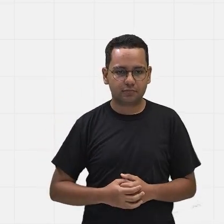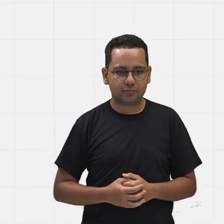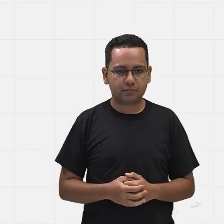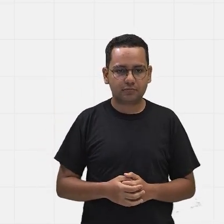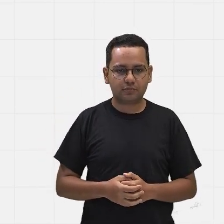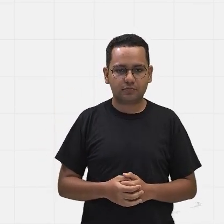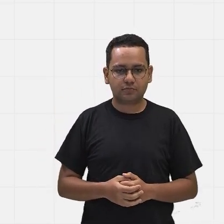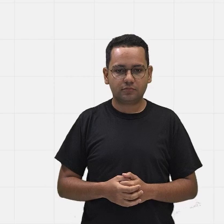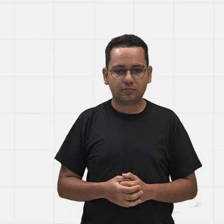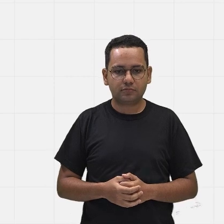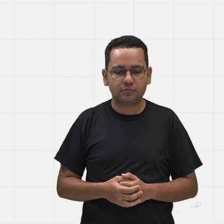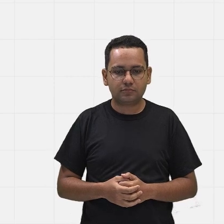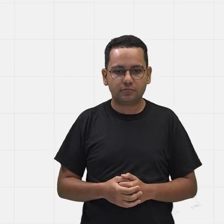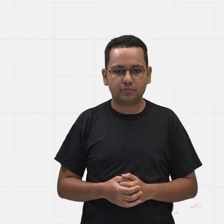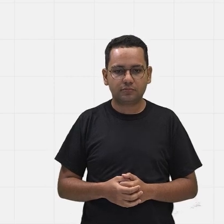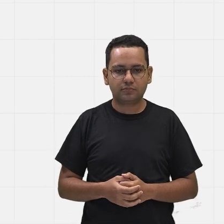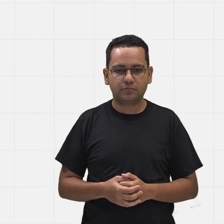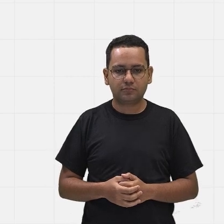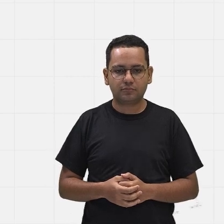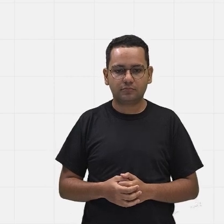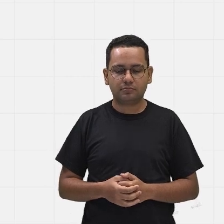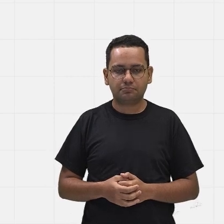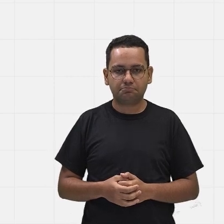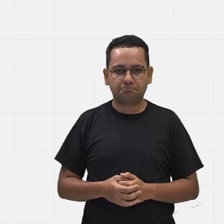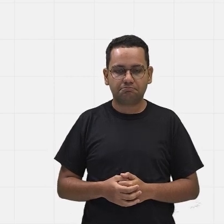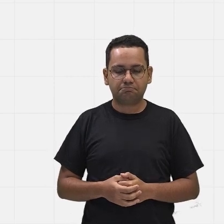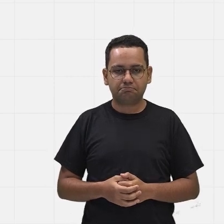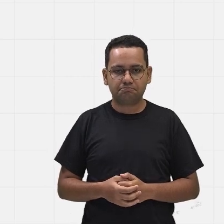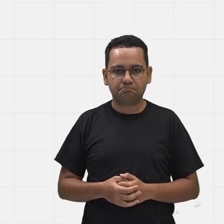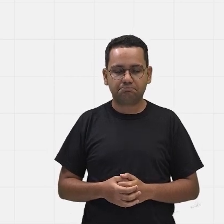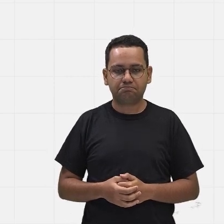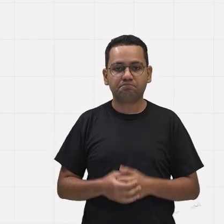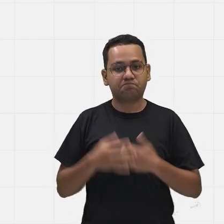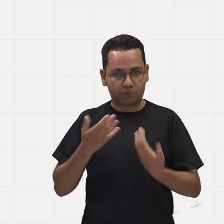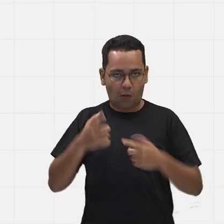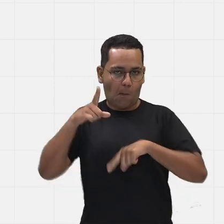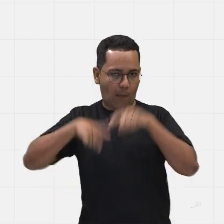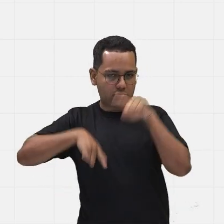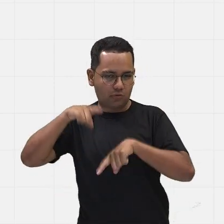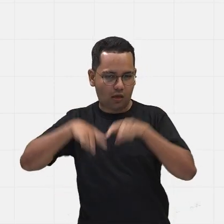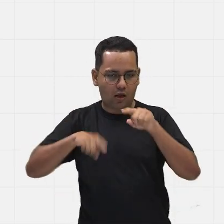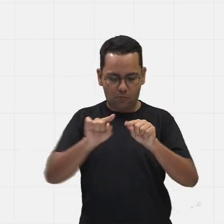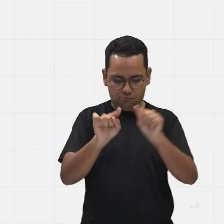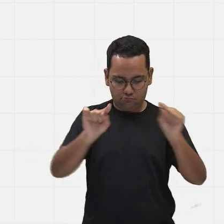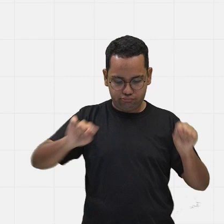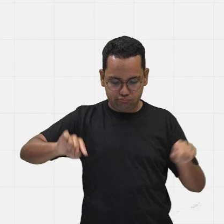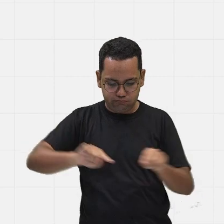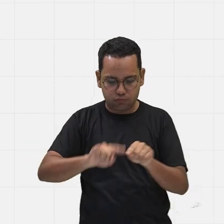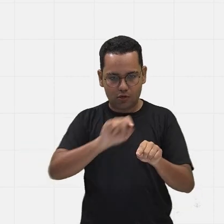Primeiramente, conectar hub USB na porta USB 1.